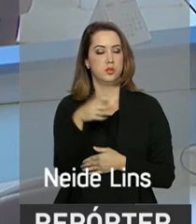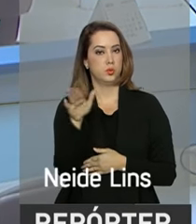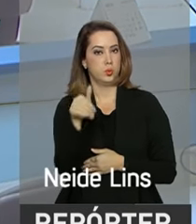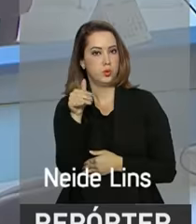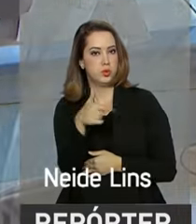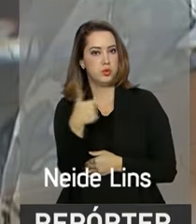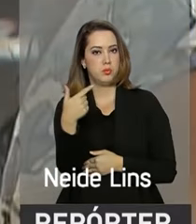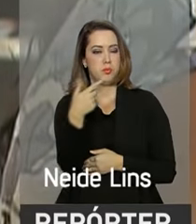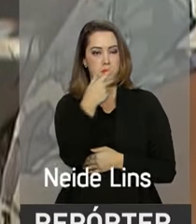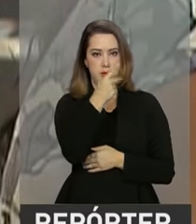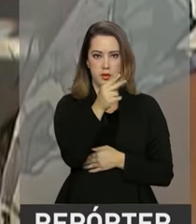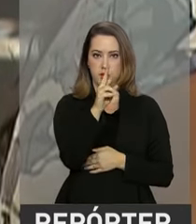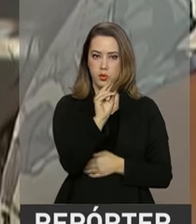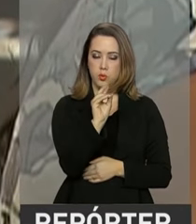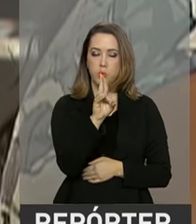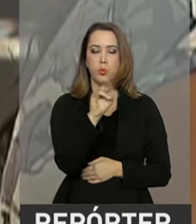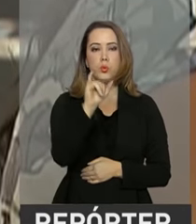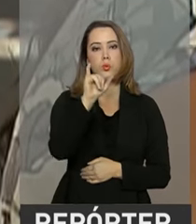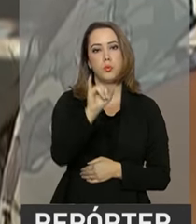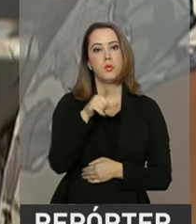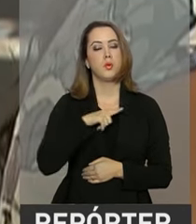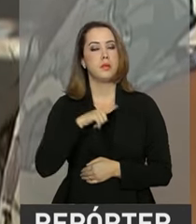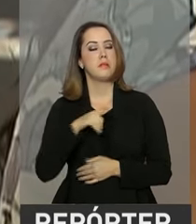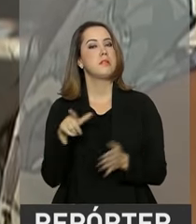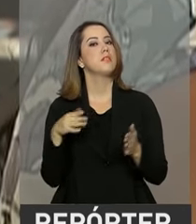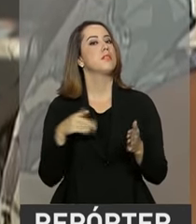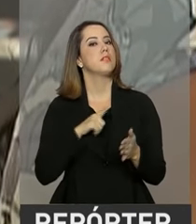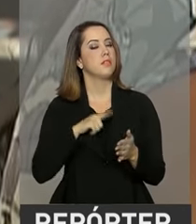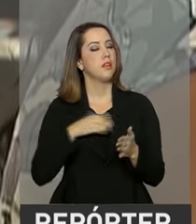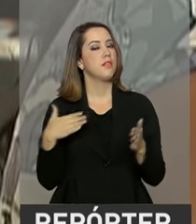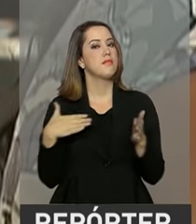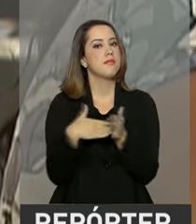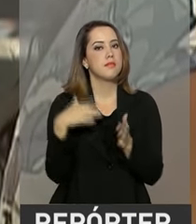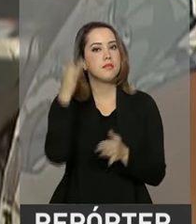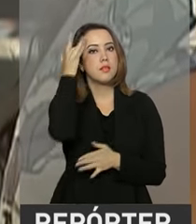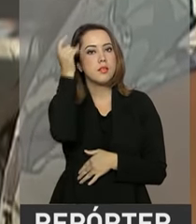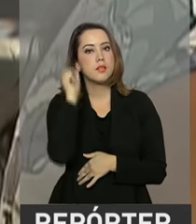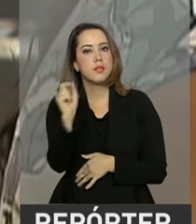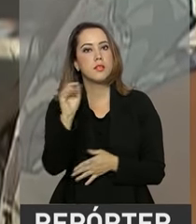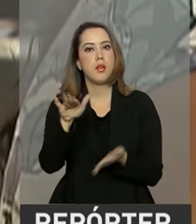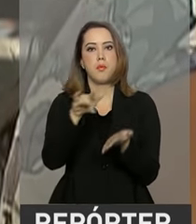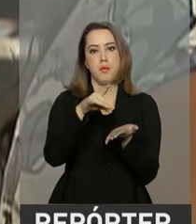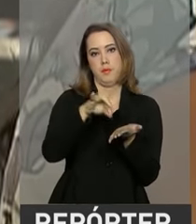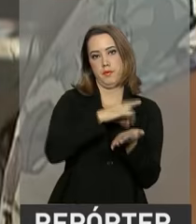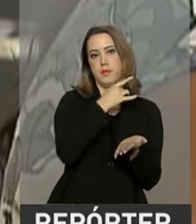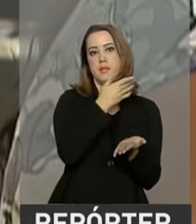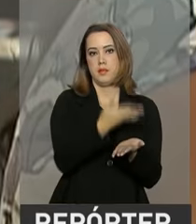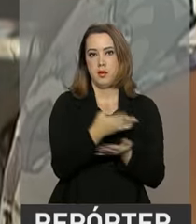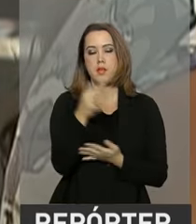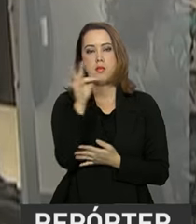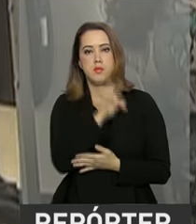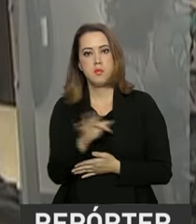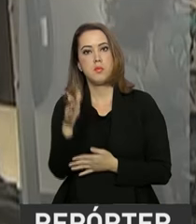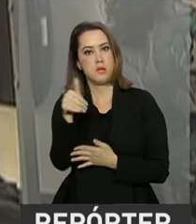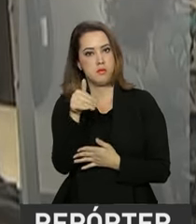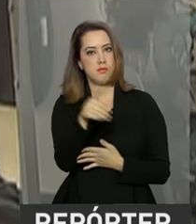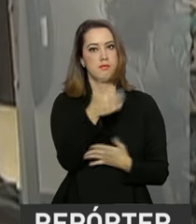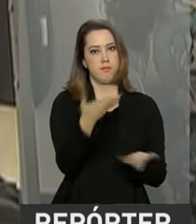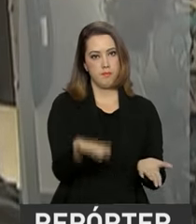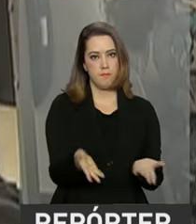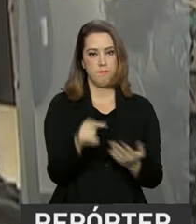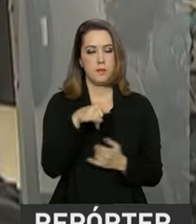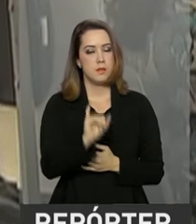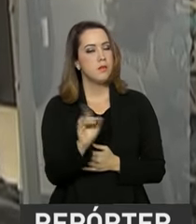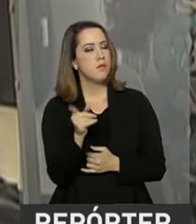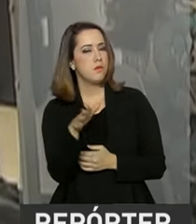até amanhã para fazer a matrícula na instituição de ensino, responsável pela convocação. Quem não for chamado nesta fase